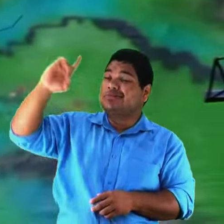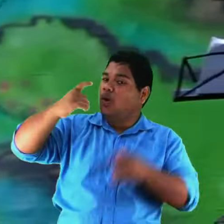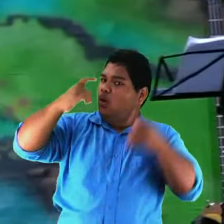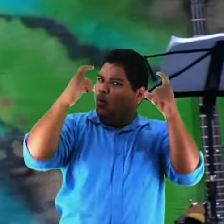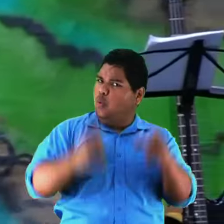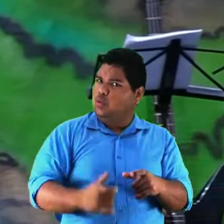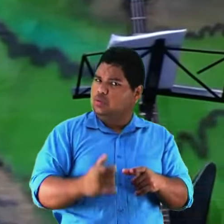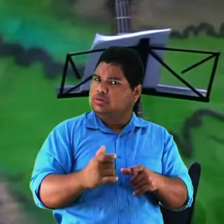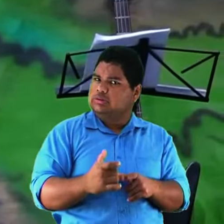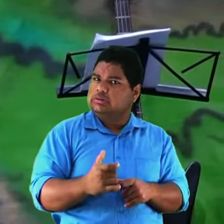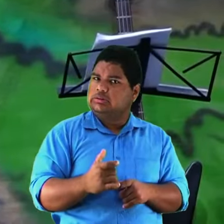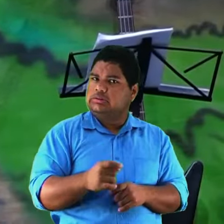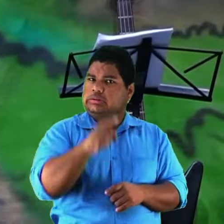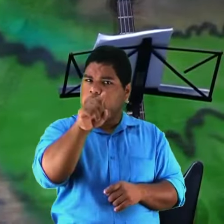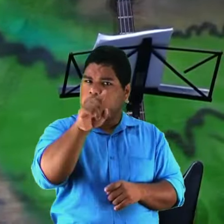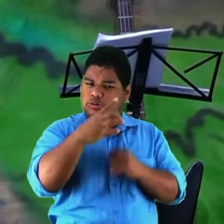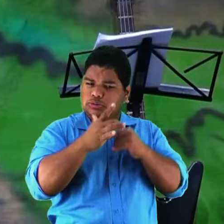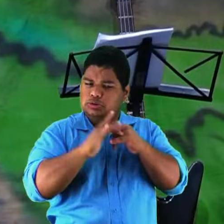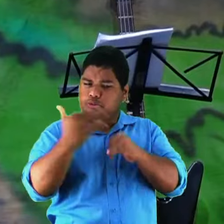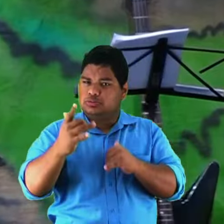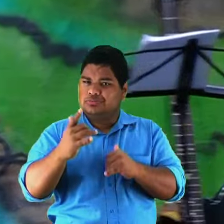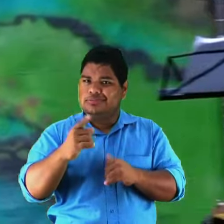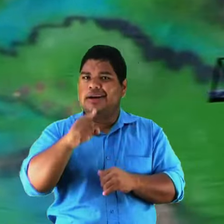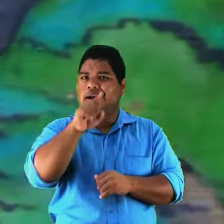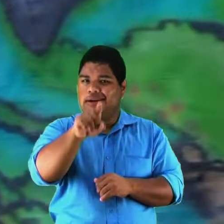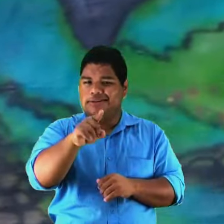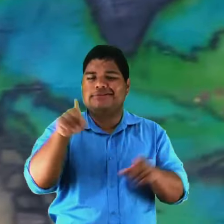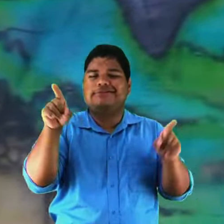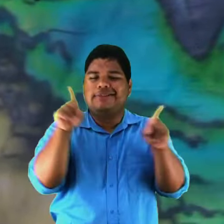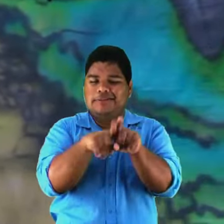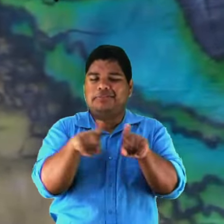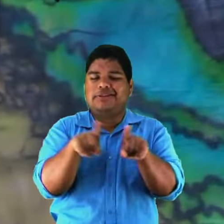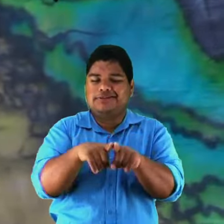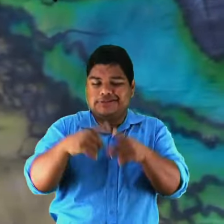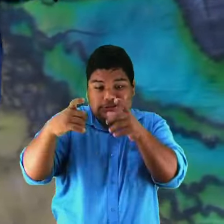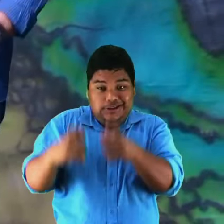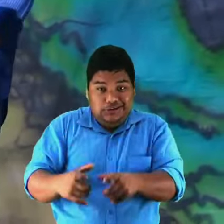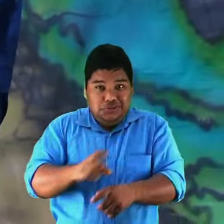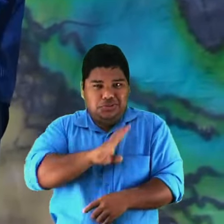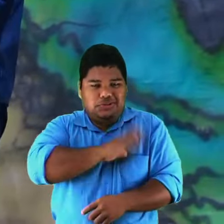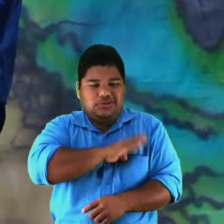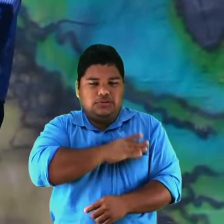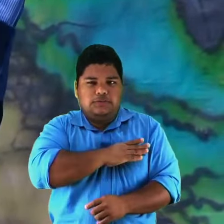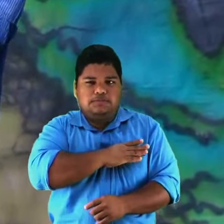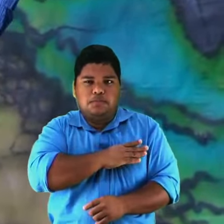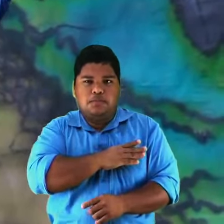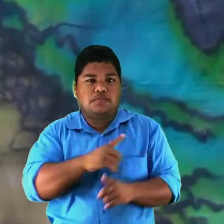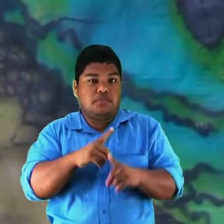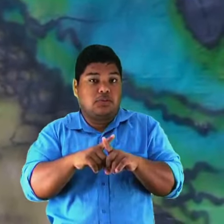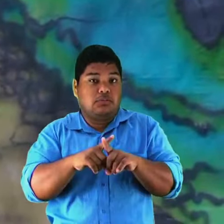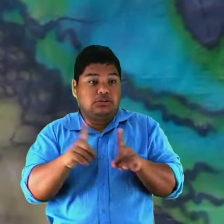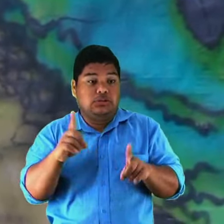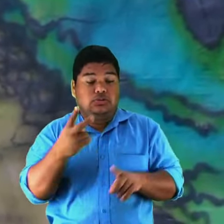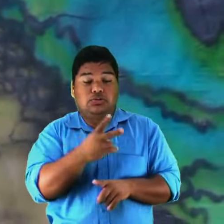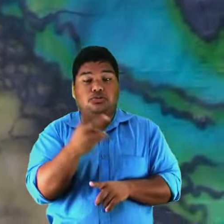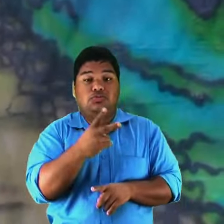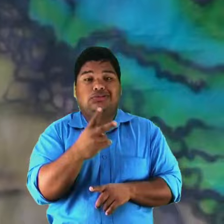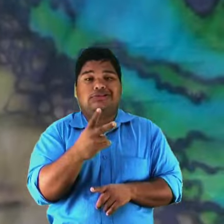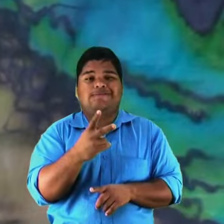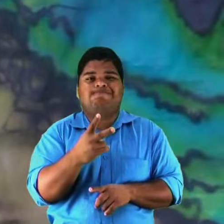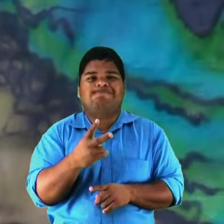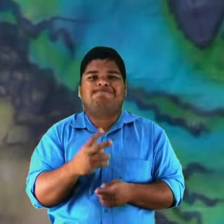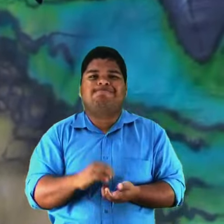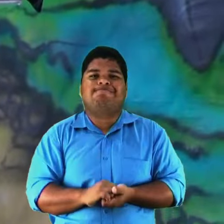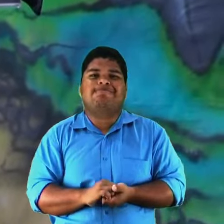tesouro, ali está o seu coração. Mas tem uma segunda afirmação que nós olhamos aqui nesse texto.